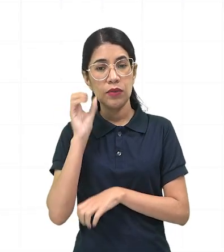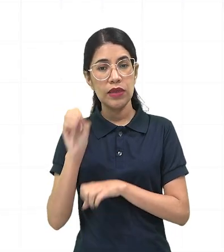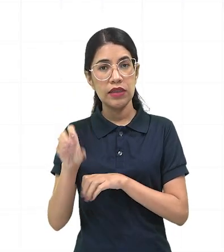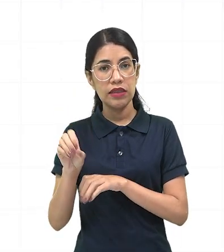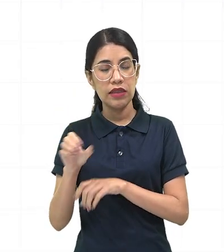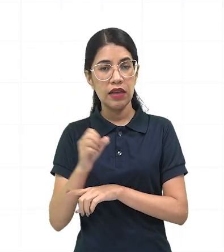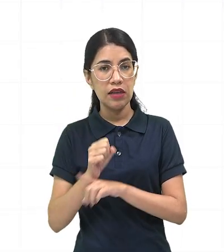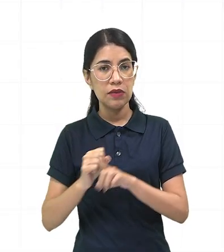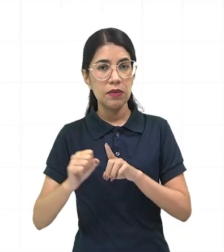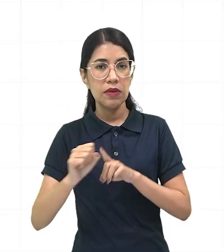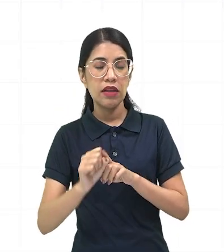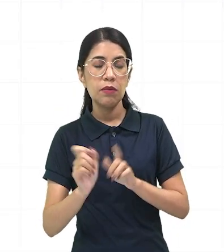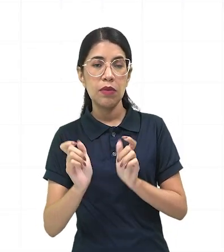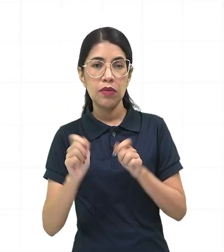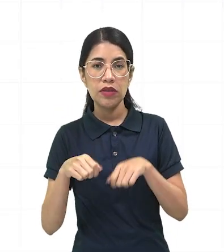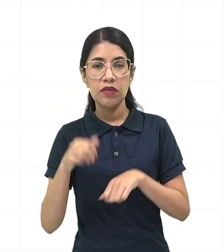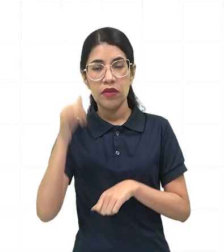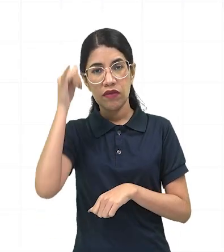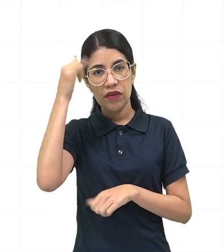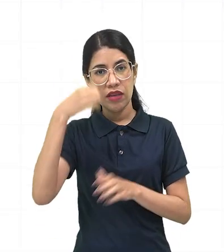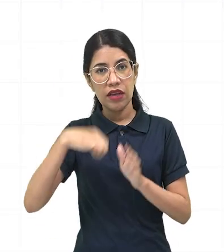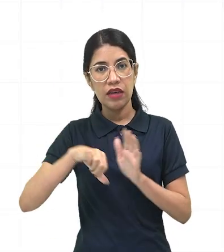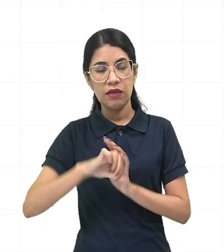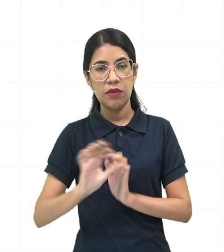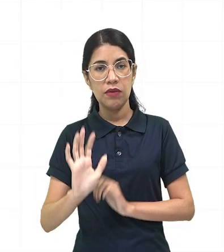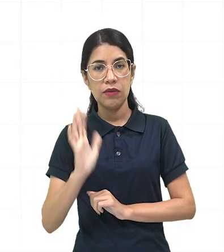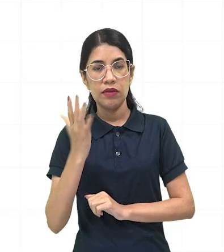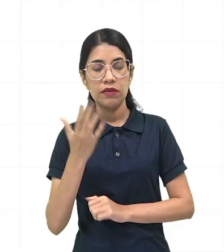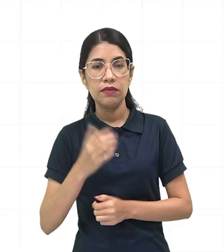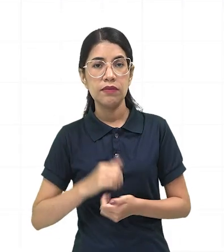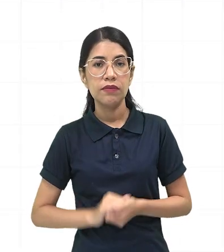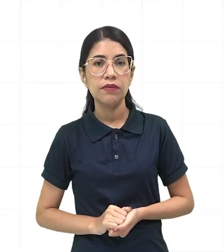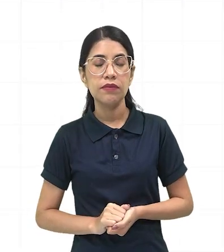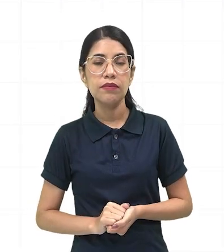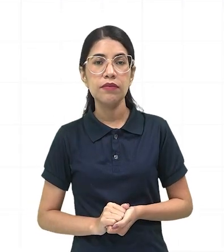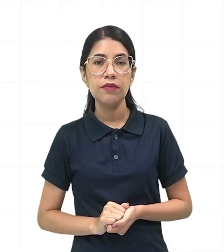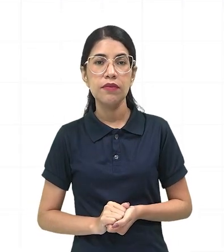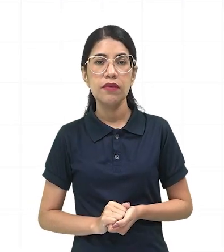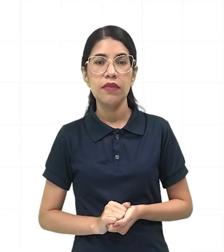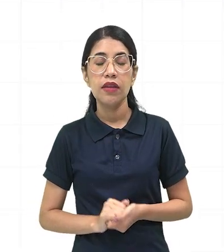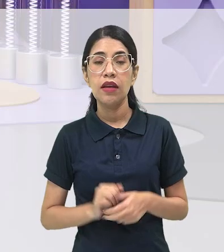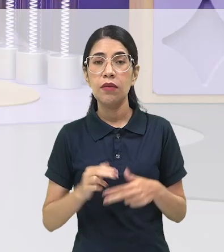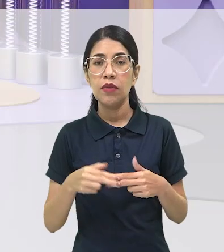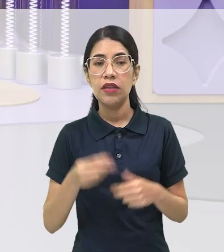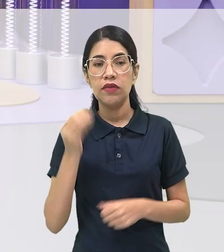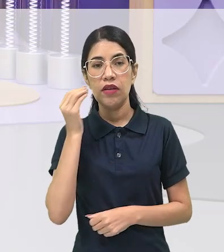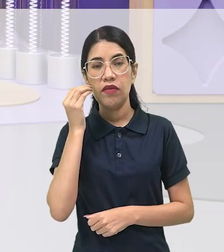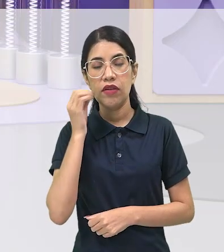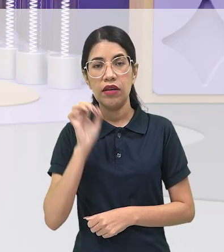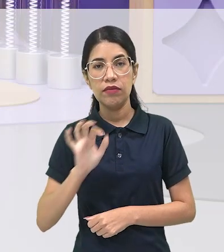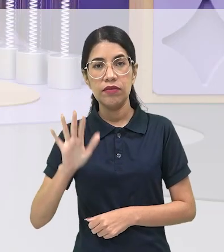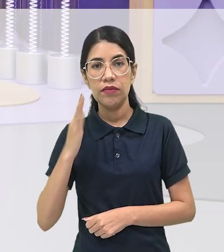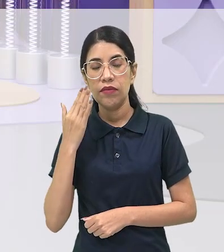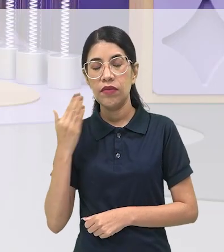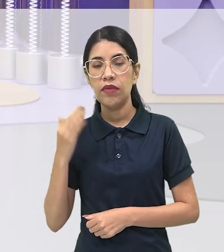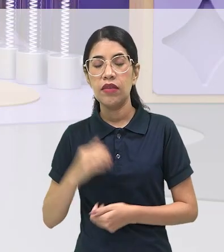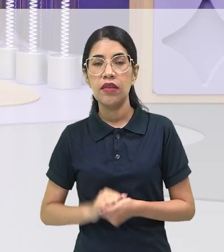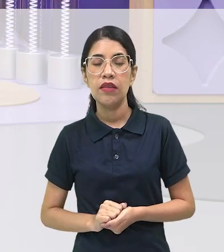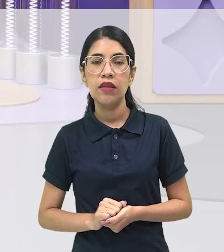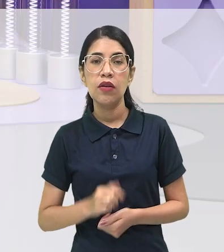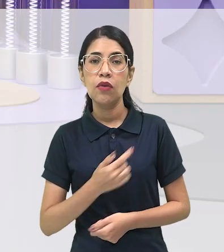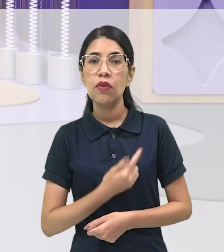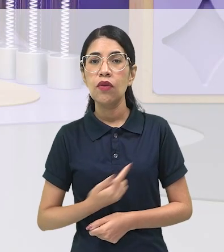a sociedade para que esses crimes não aconteçam mais. Por isso, vamos ver aqui do meu lado, olha aí, o papel